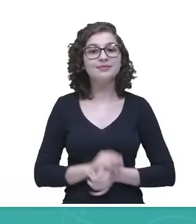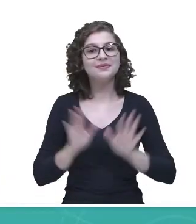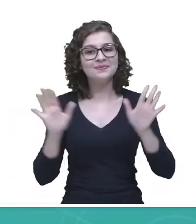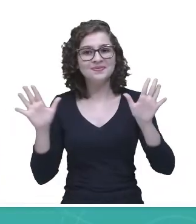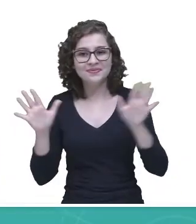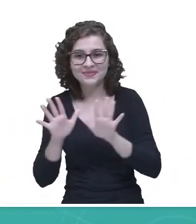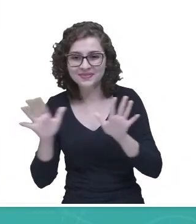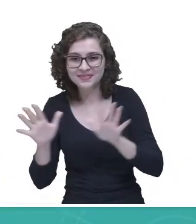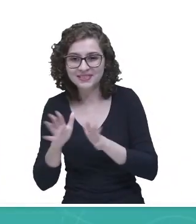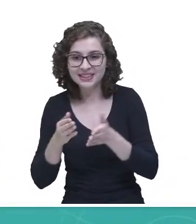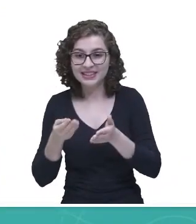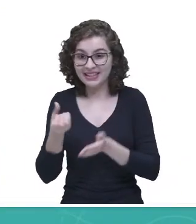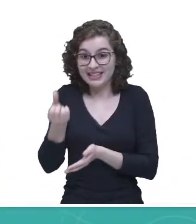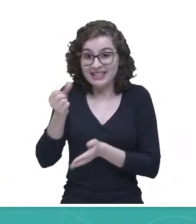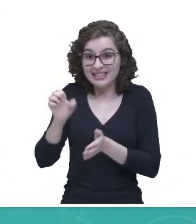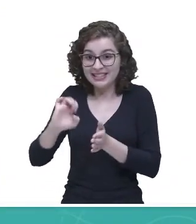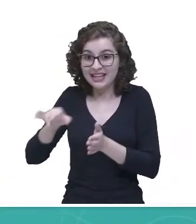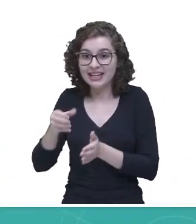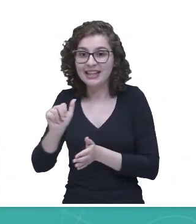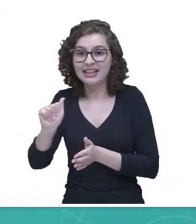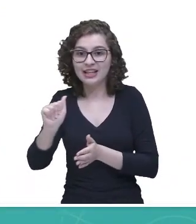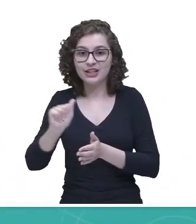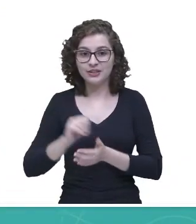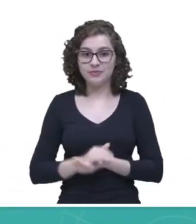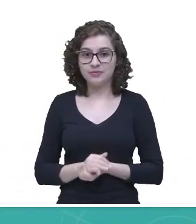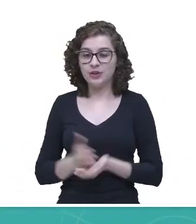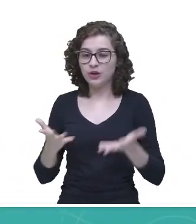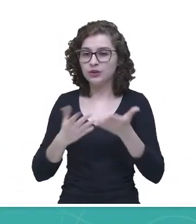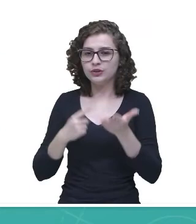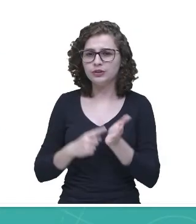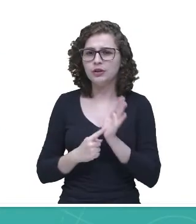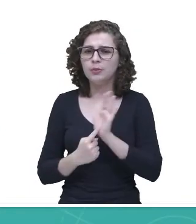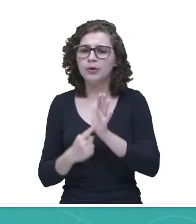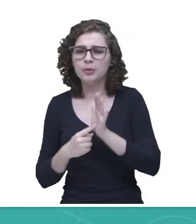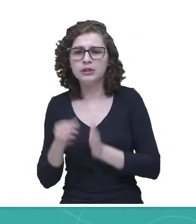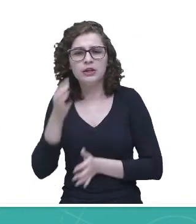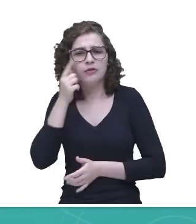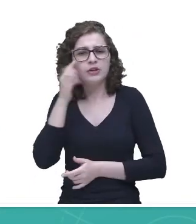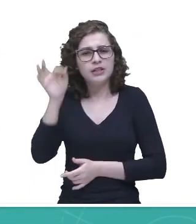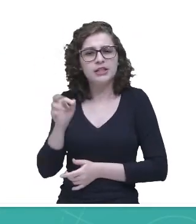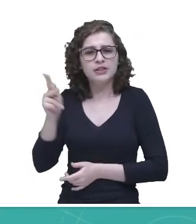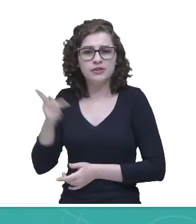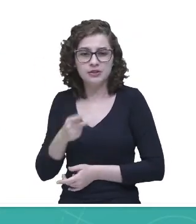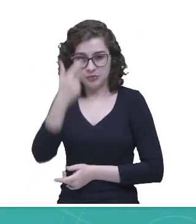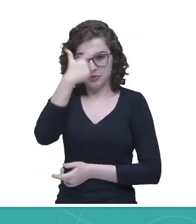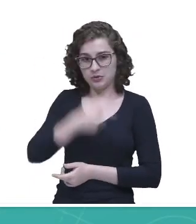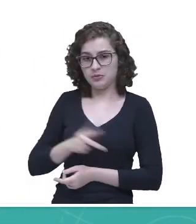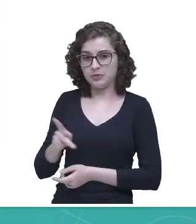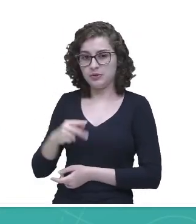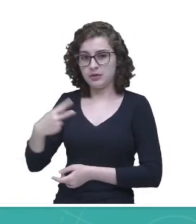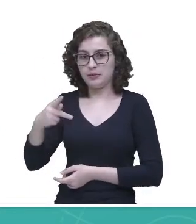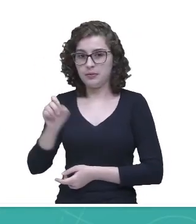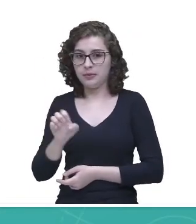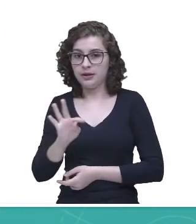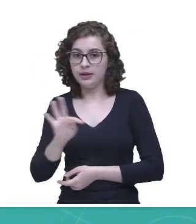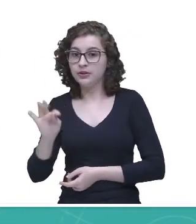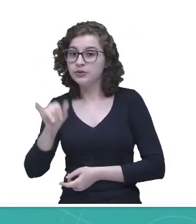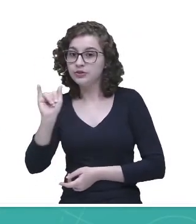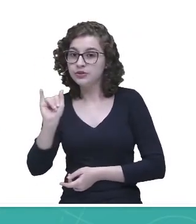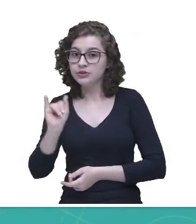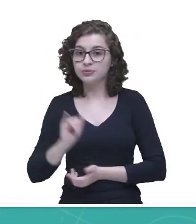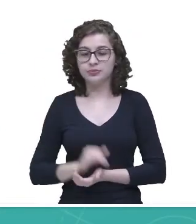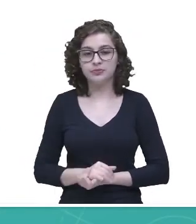Olá, sexta etapa, viemos hoje aqui fazer a nossa correção do Exercitando, professora Pet aqui se apresentando para vocês. Como vocês